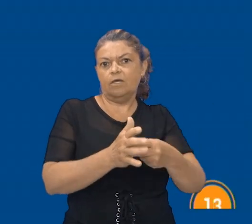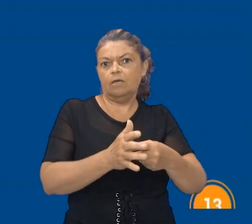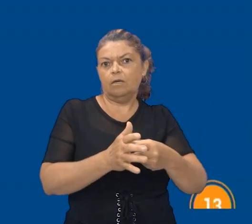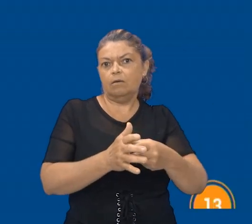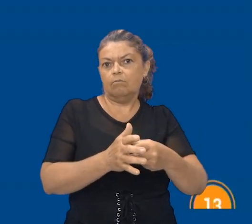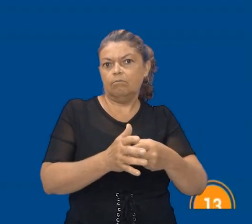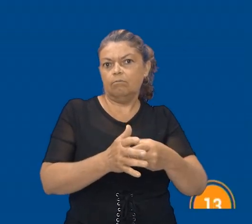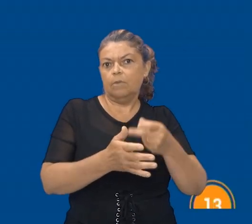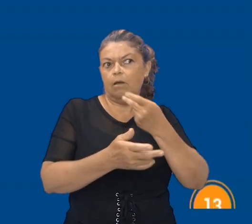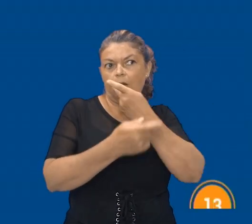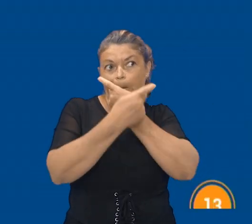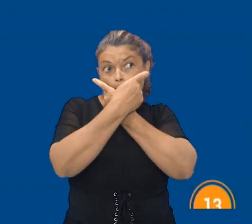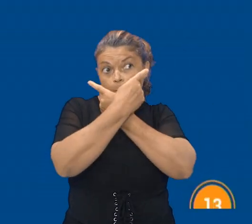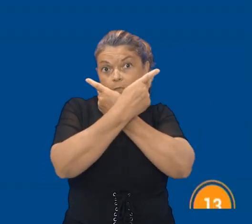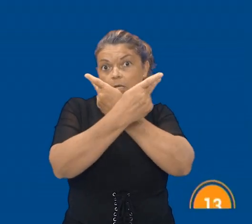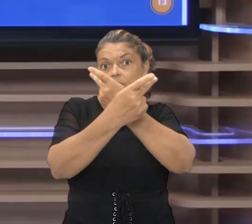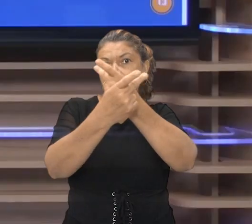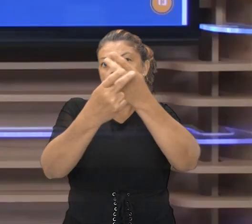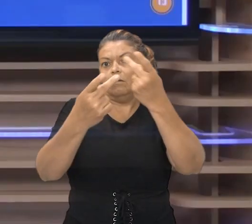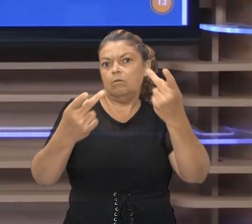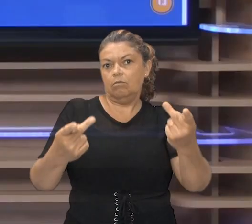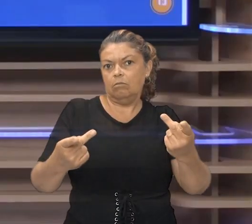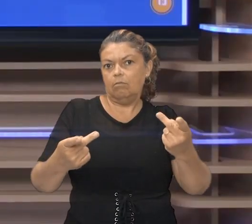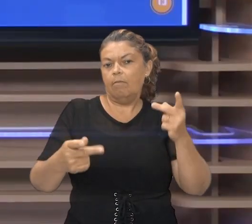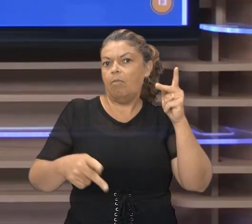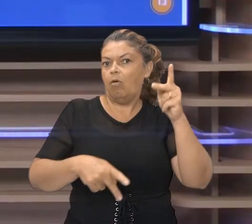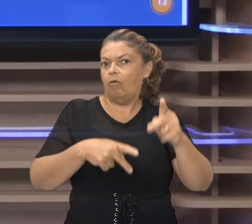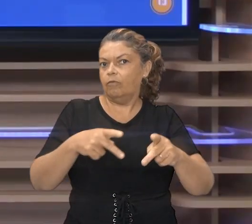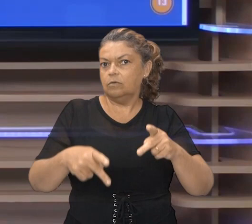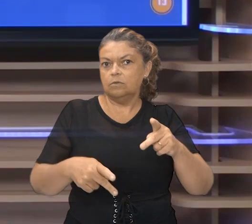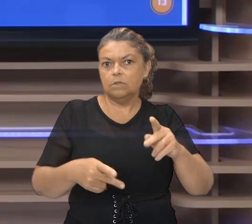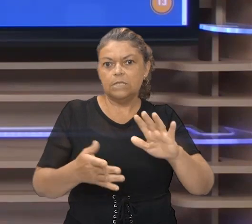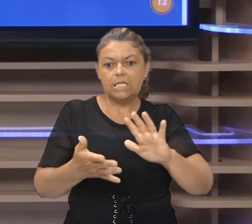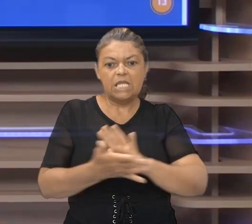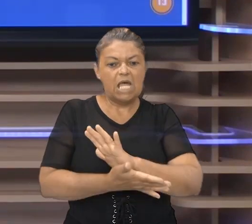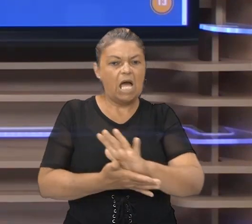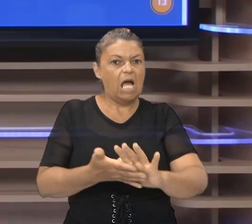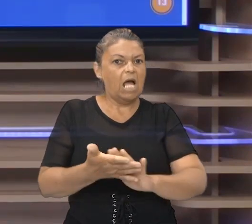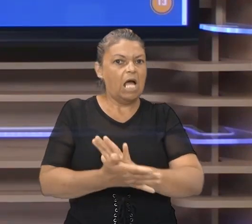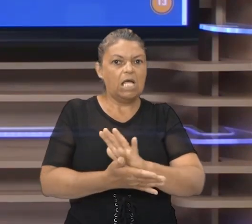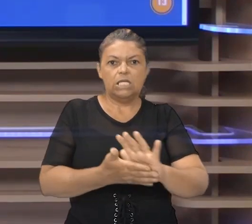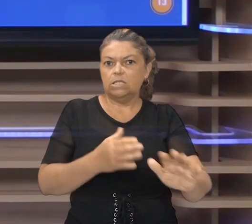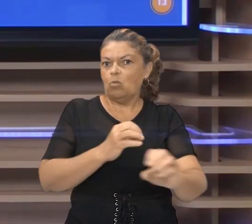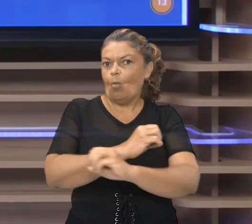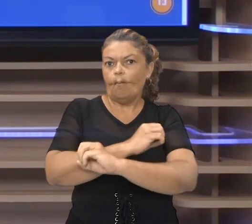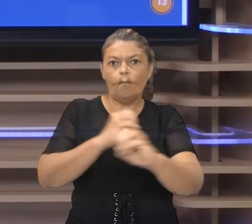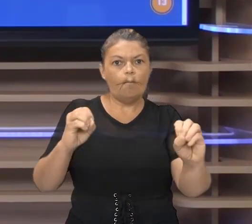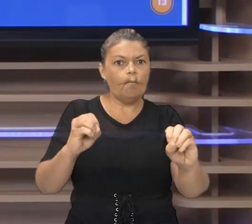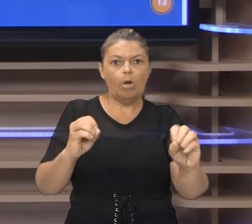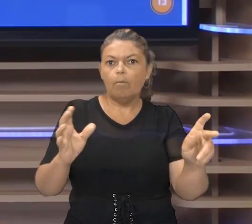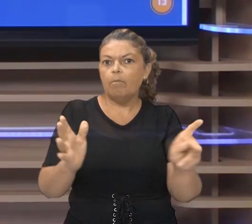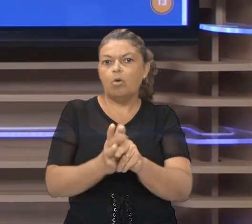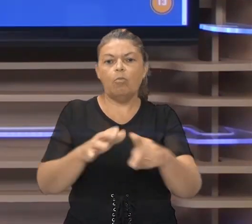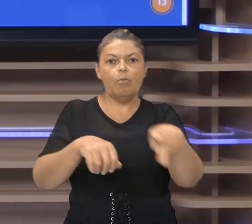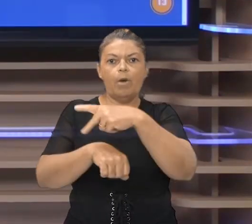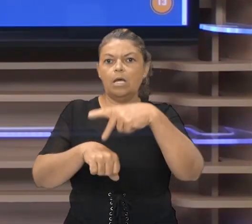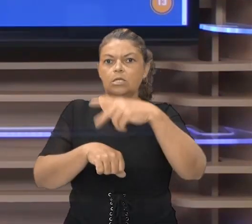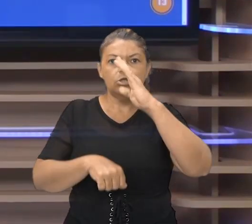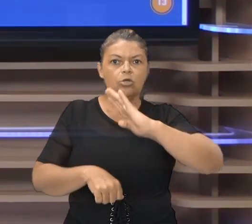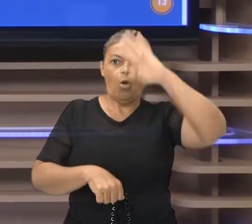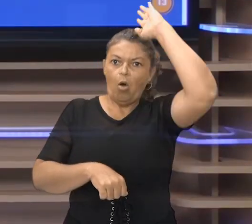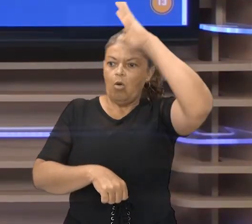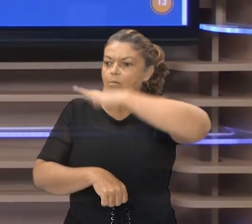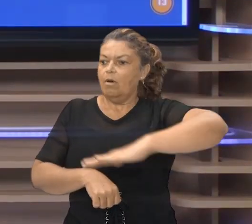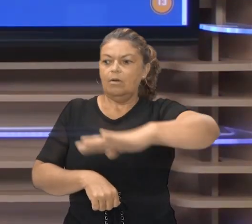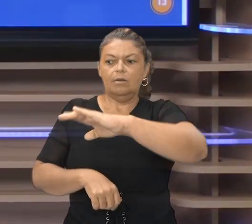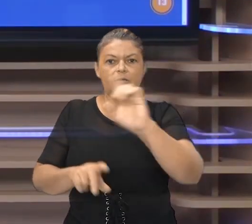todo aquele, tá, gente, que não era romano. Não falou romano. Não tem a minha cultura. Não tem as